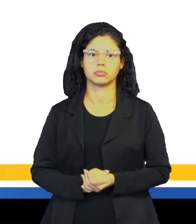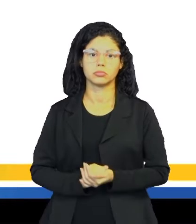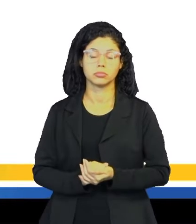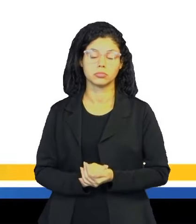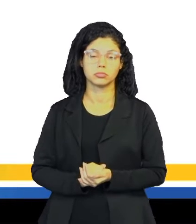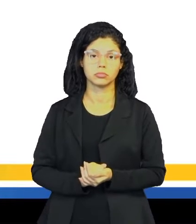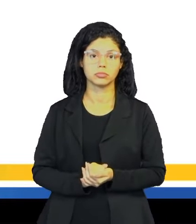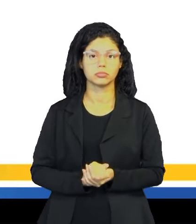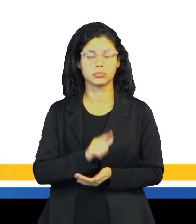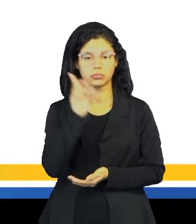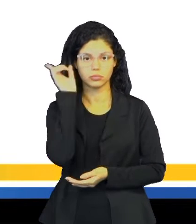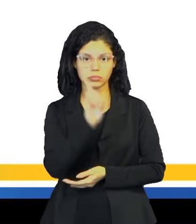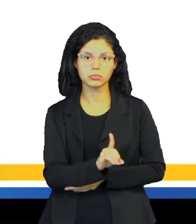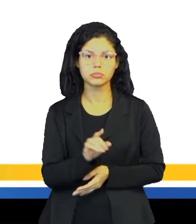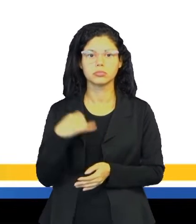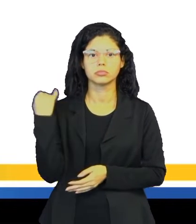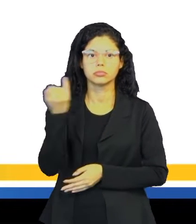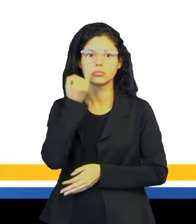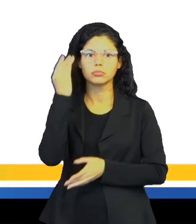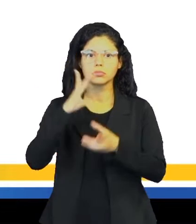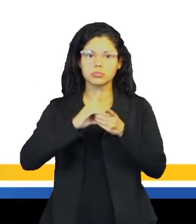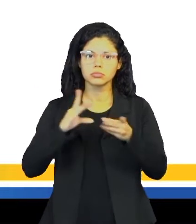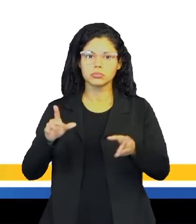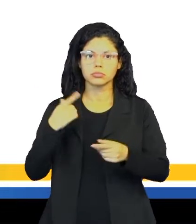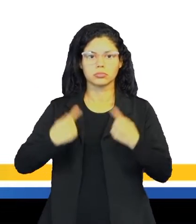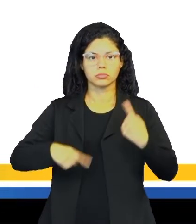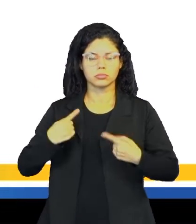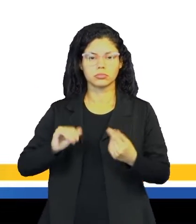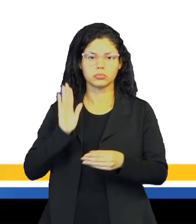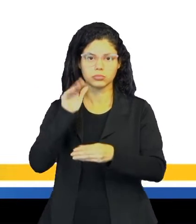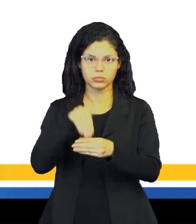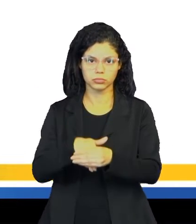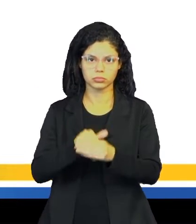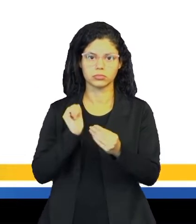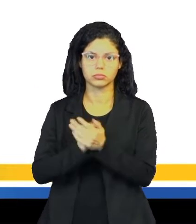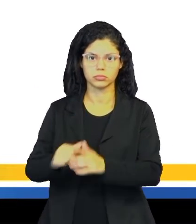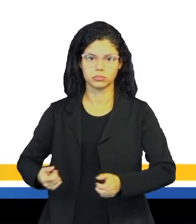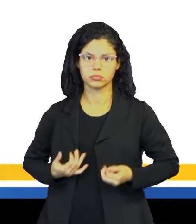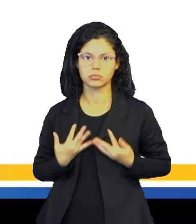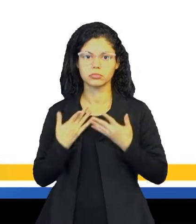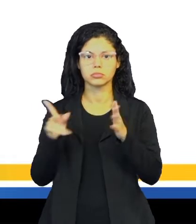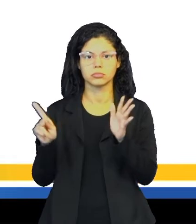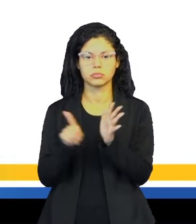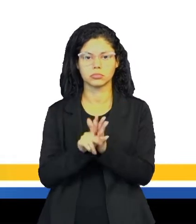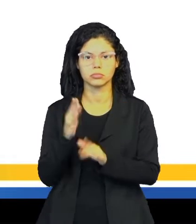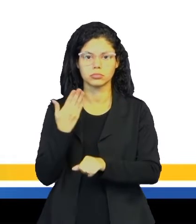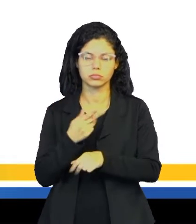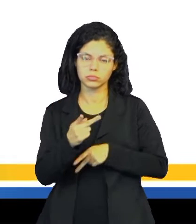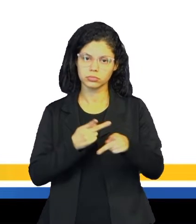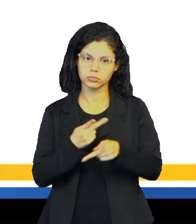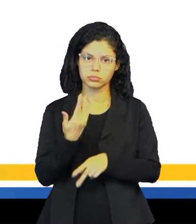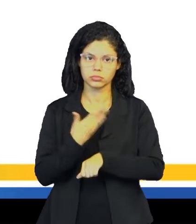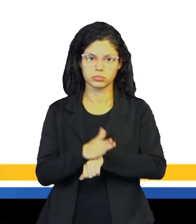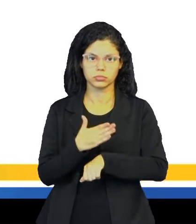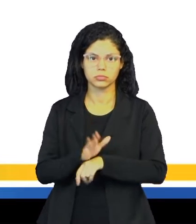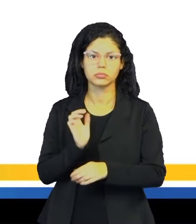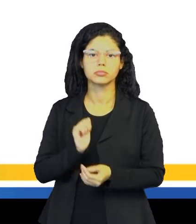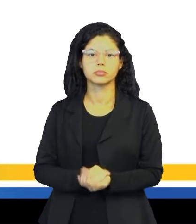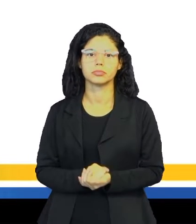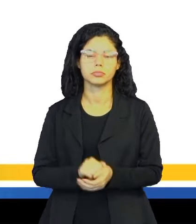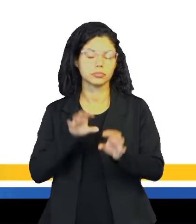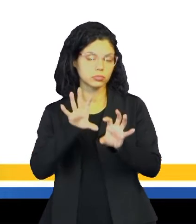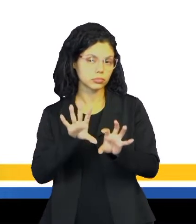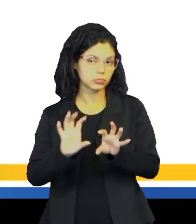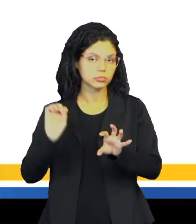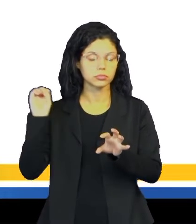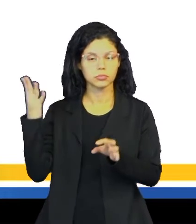sufrágio, é o direito político fundamental nas democracias políticas. O voto é sua manifestação, né, no plano prático.